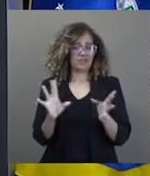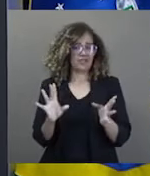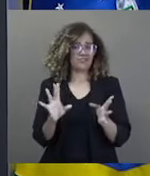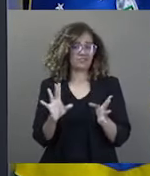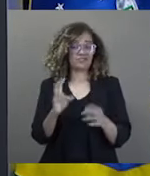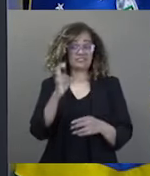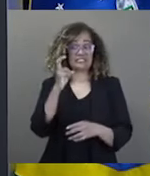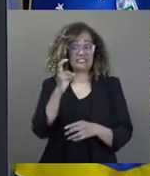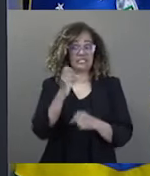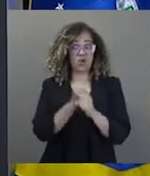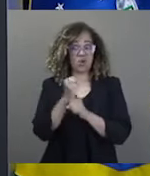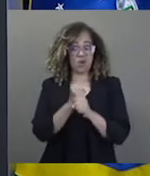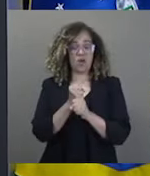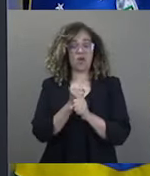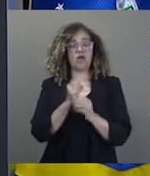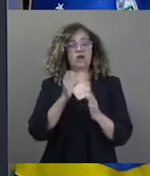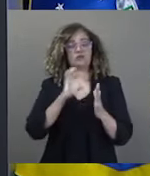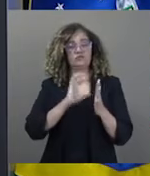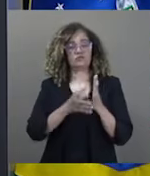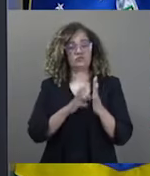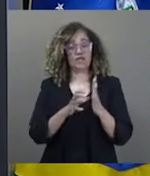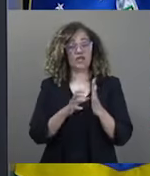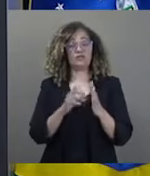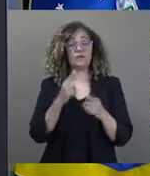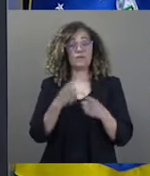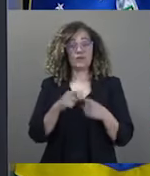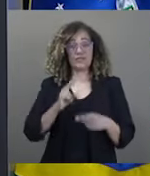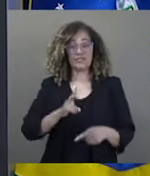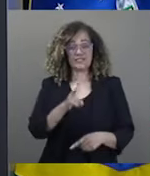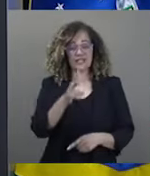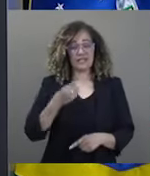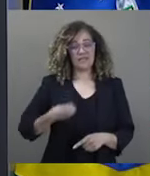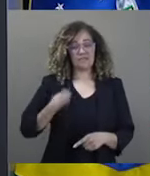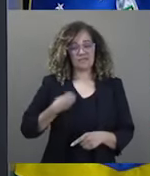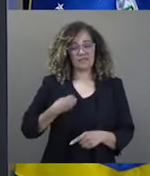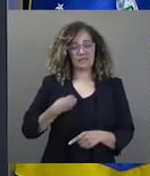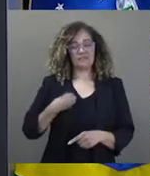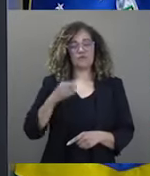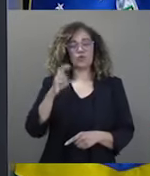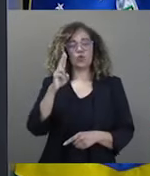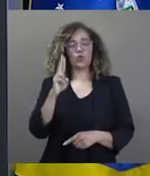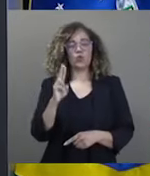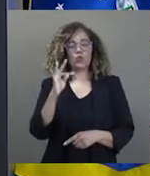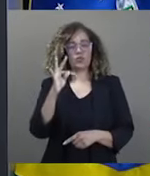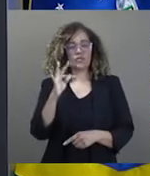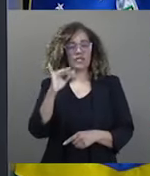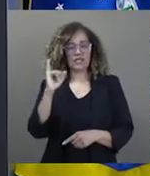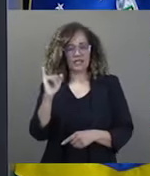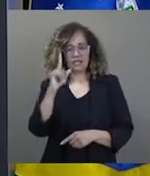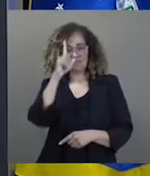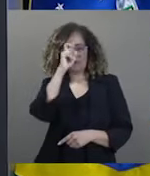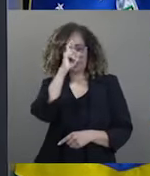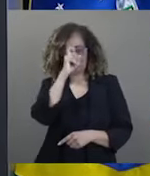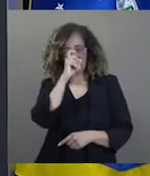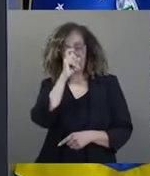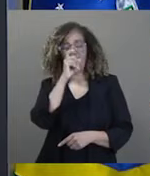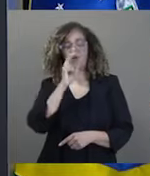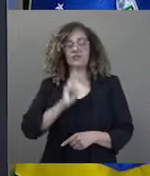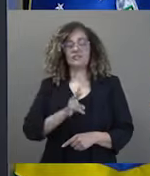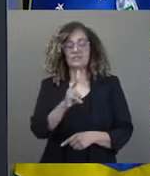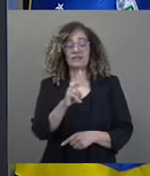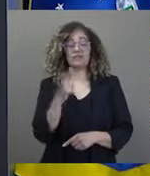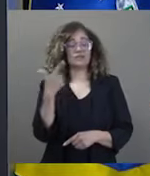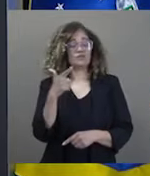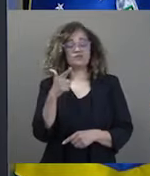5 anos de Mandato pois as vezes em que estive na UTI foram em datas sem sessão